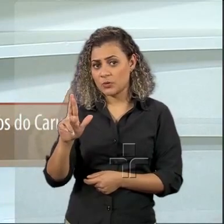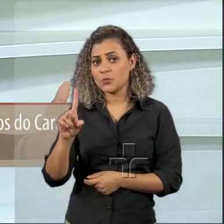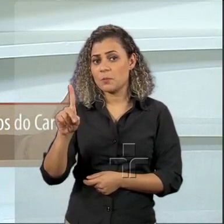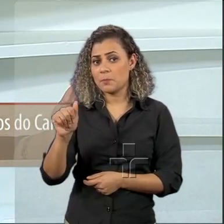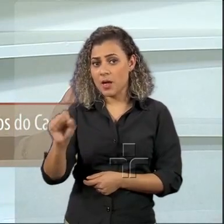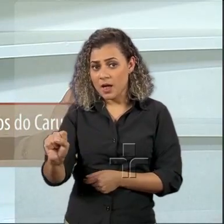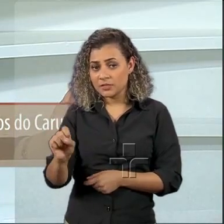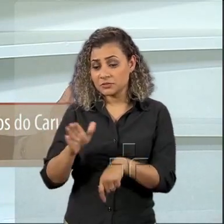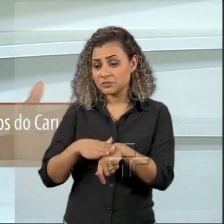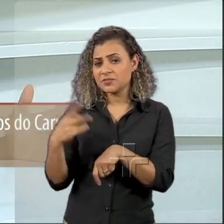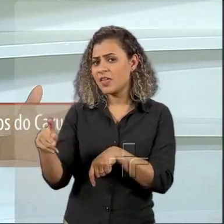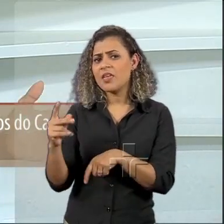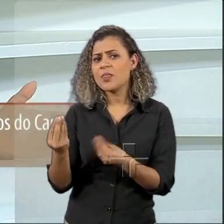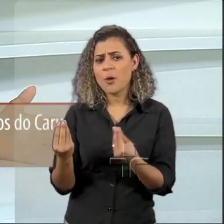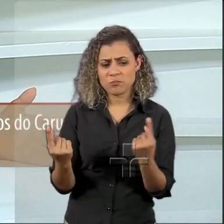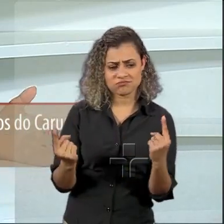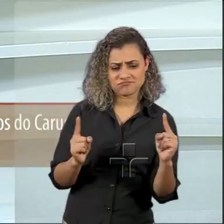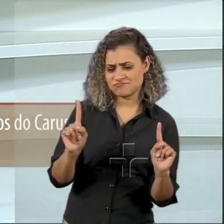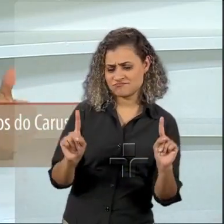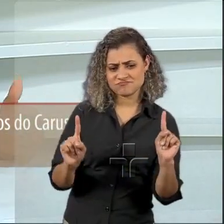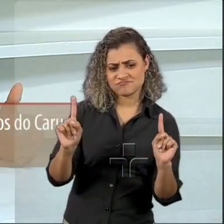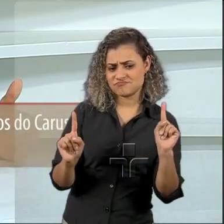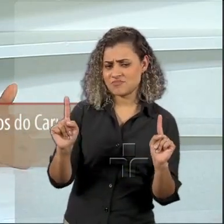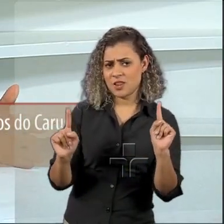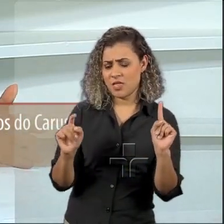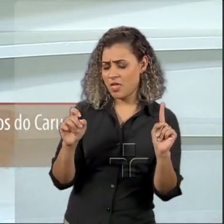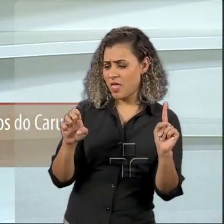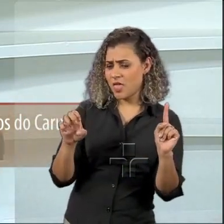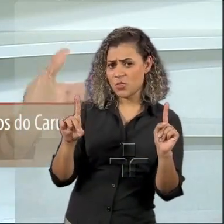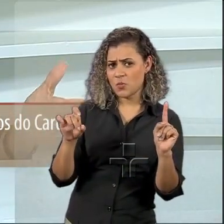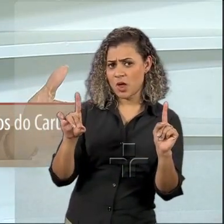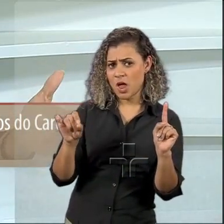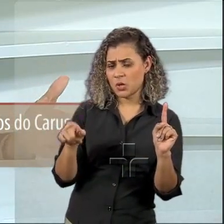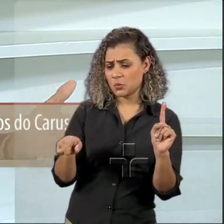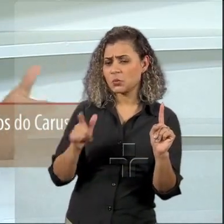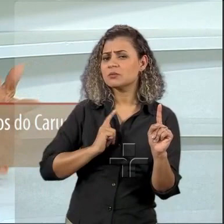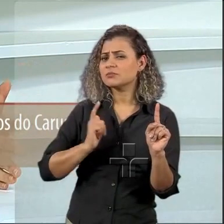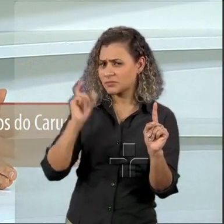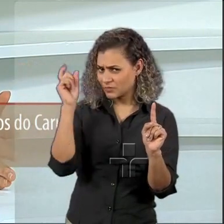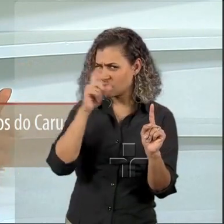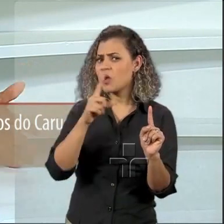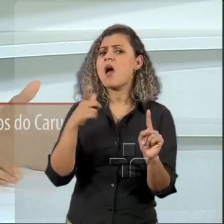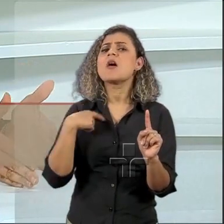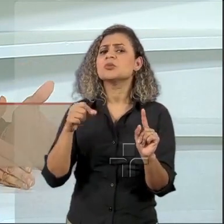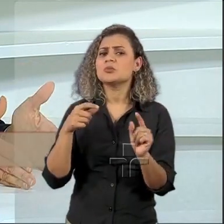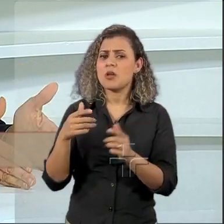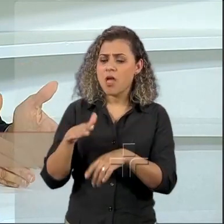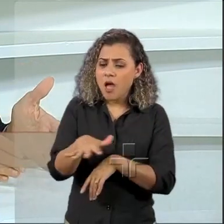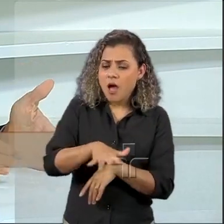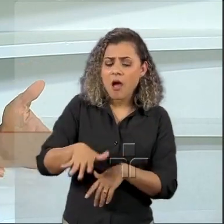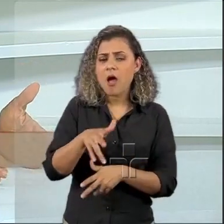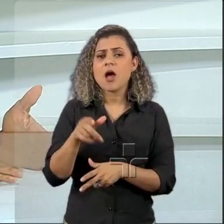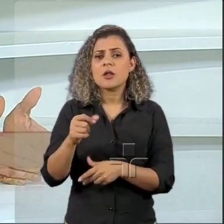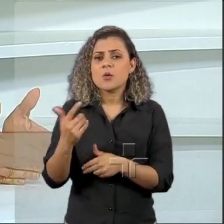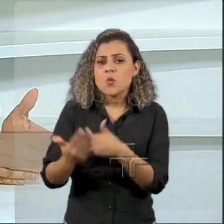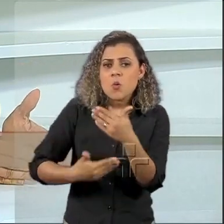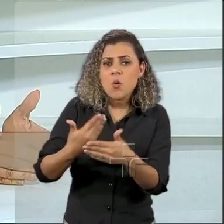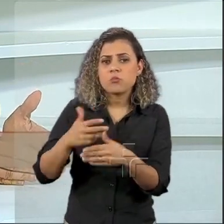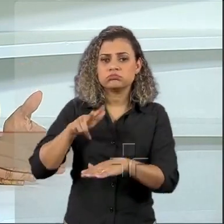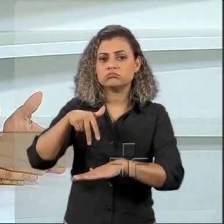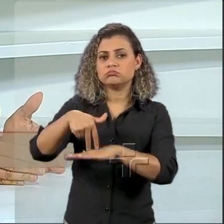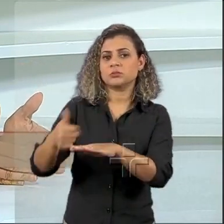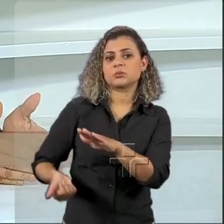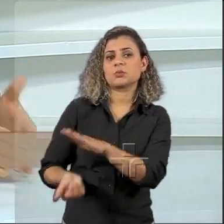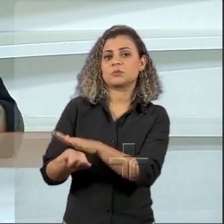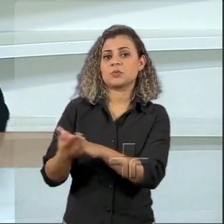se apropria disso, né? O Eduardo Paes vai ter a dificuldade de explorar esse campo da corrupção. Porque ele